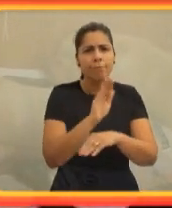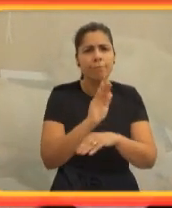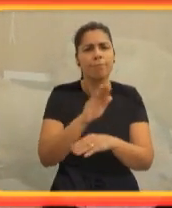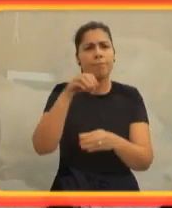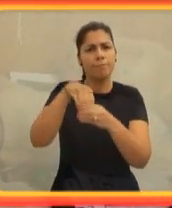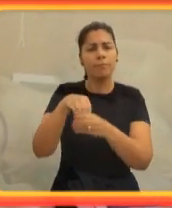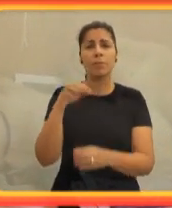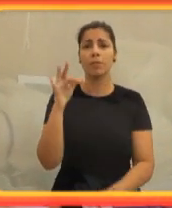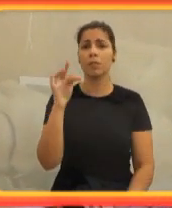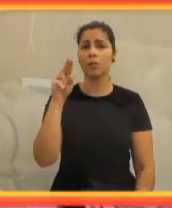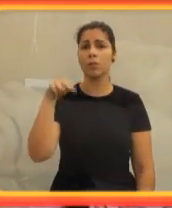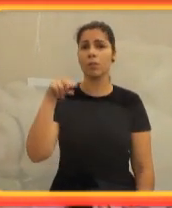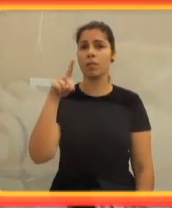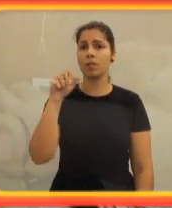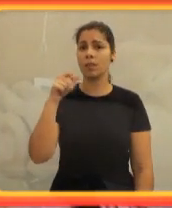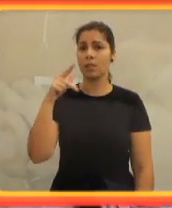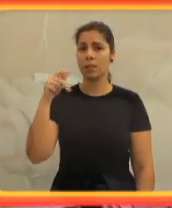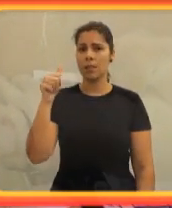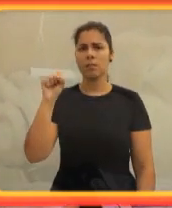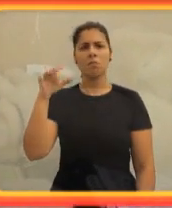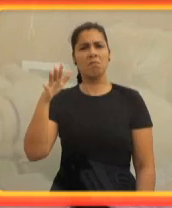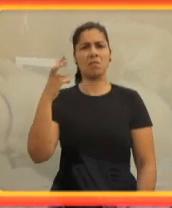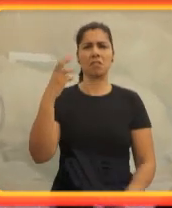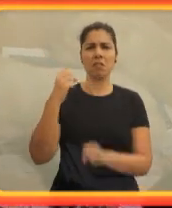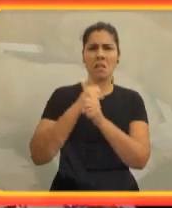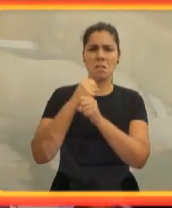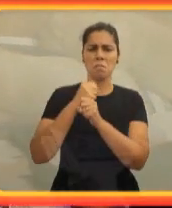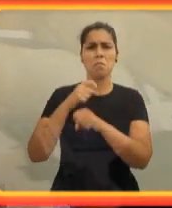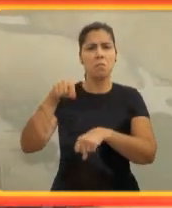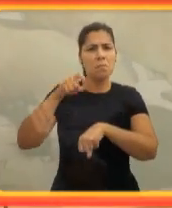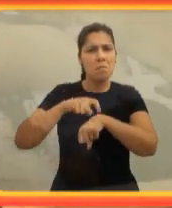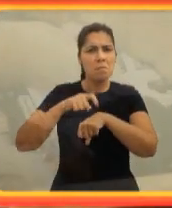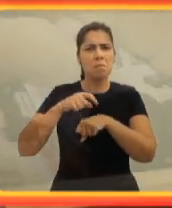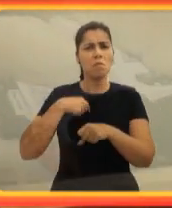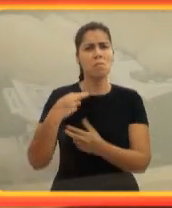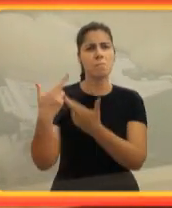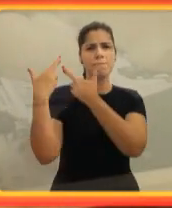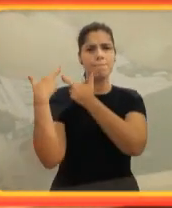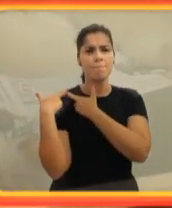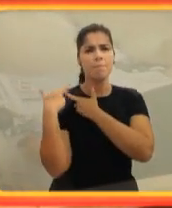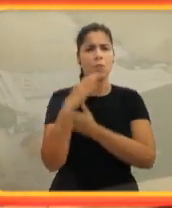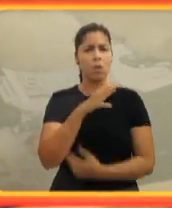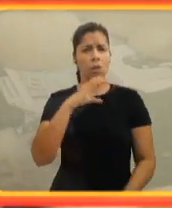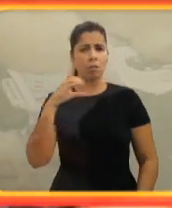momento, sou responsável pela coordenação de tudo relativo aos socializadores.